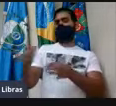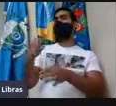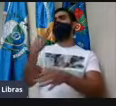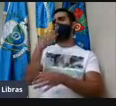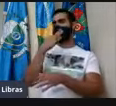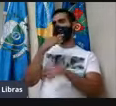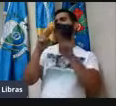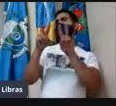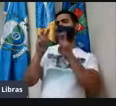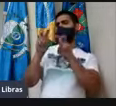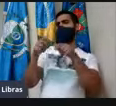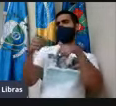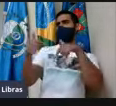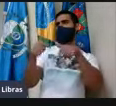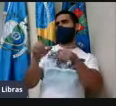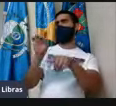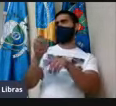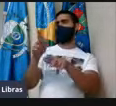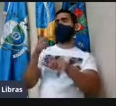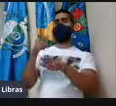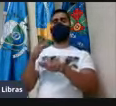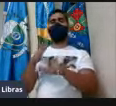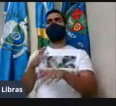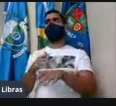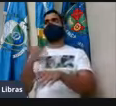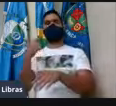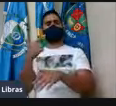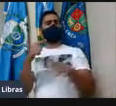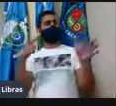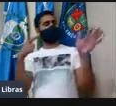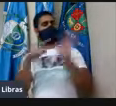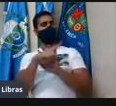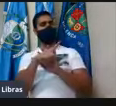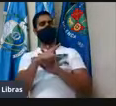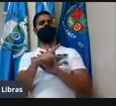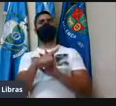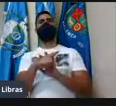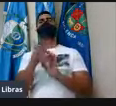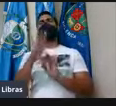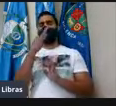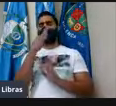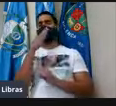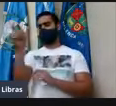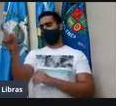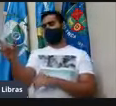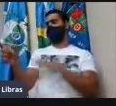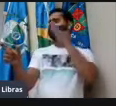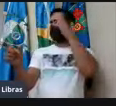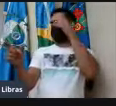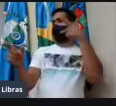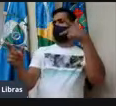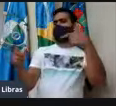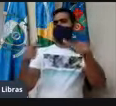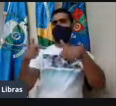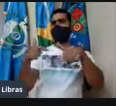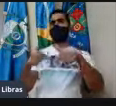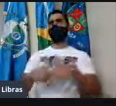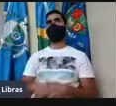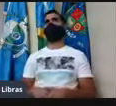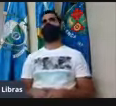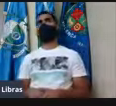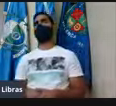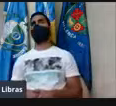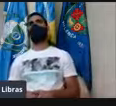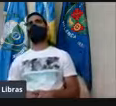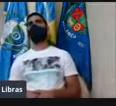conhece a causa em qual está atuando. Só isso que eu gostaria de dizer. Não tenho pergunta, mas o conheço, Juarez, e sei da sua competência.